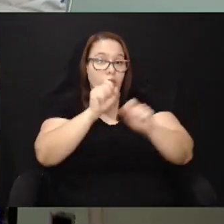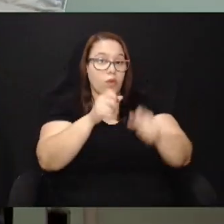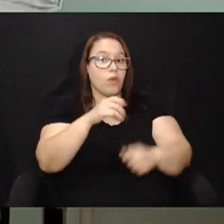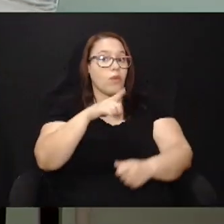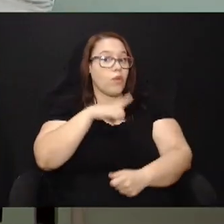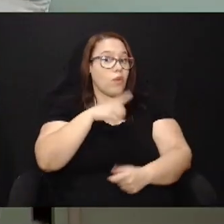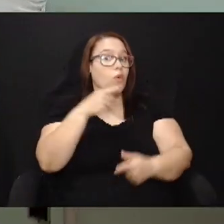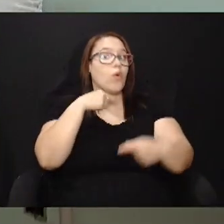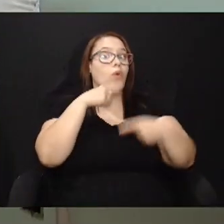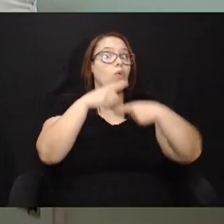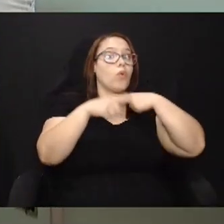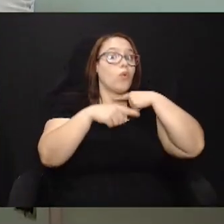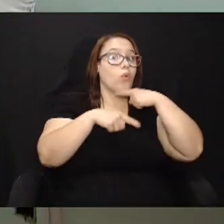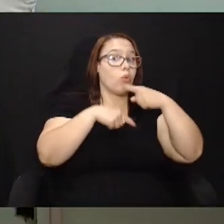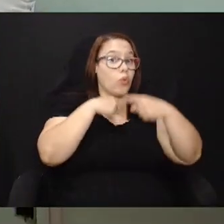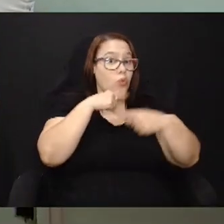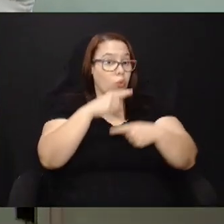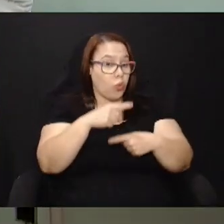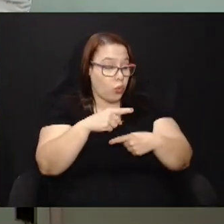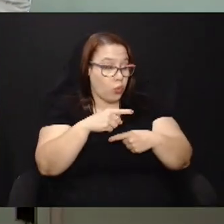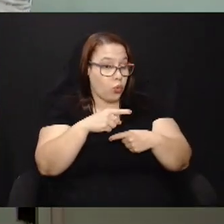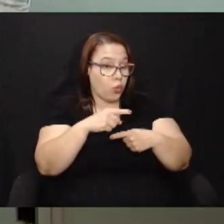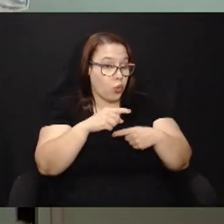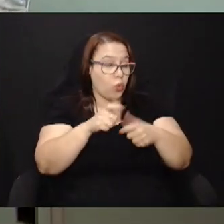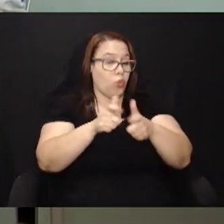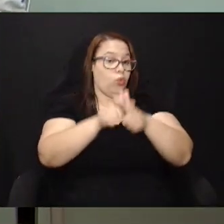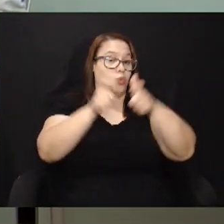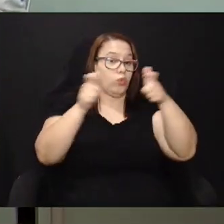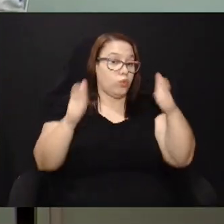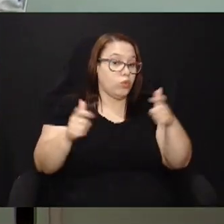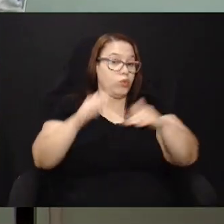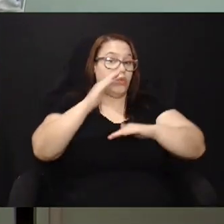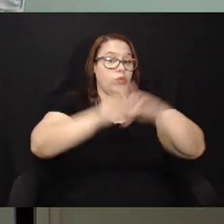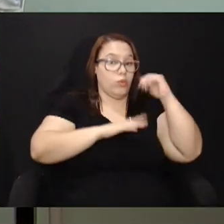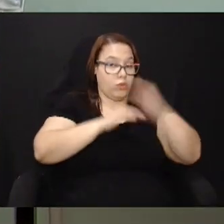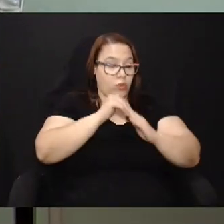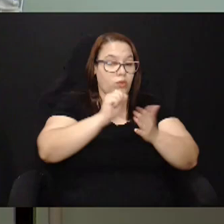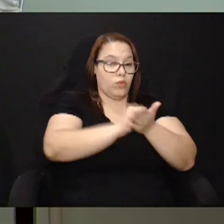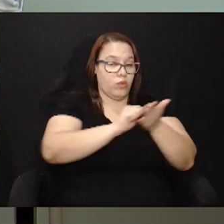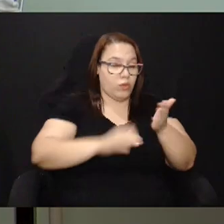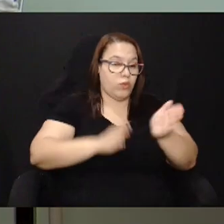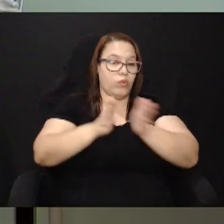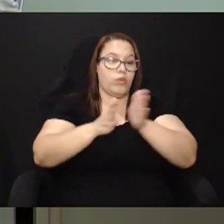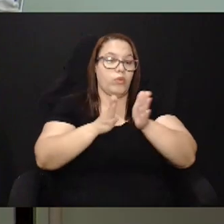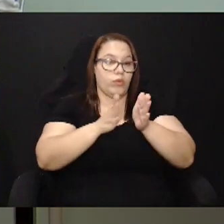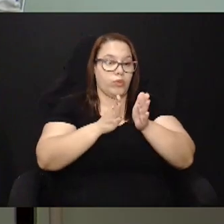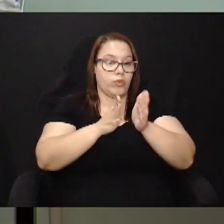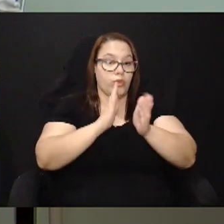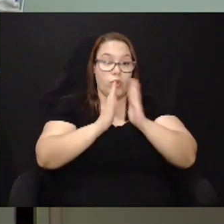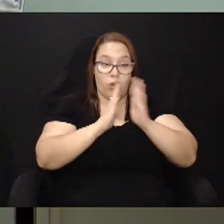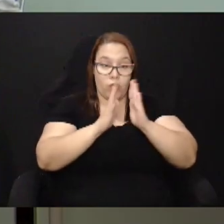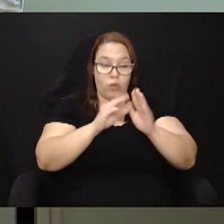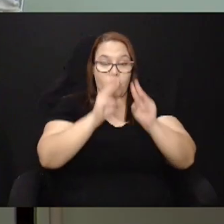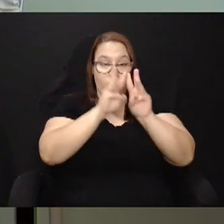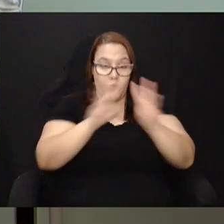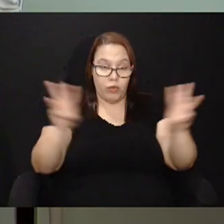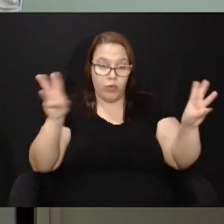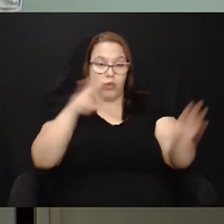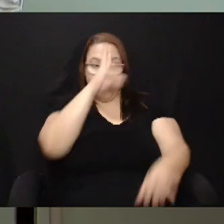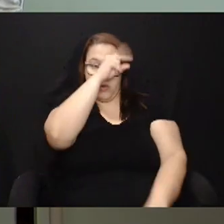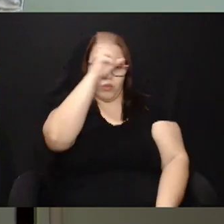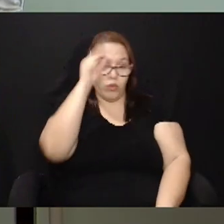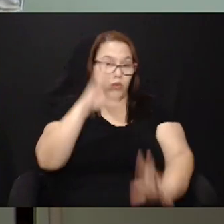né, a respeito dessa ampliação dessas atividades, pode acessar o site da Prefeitura e lá buscar todas